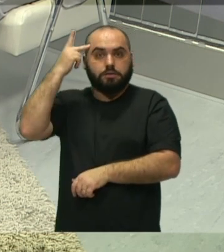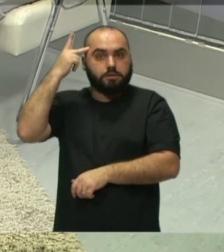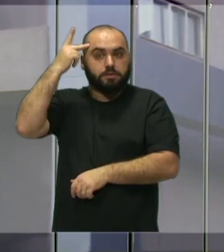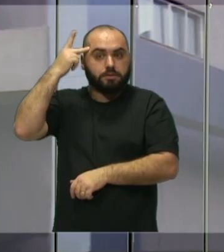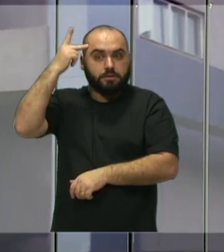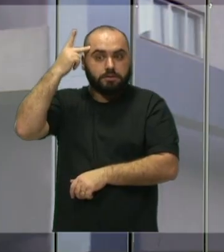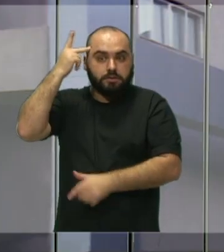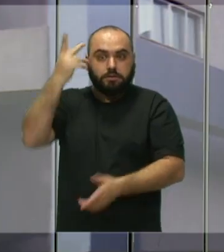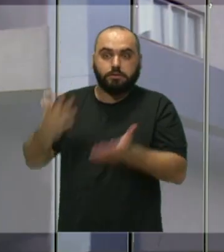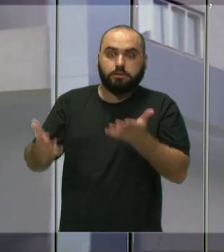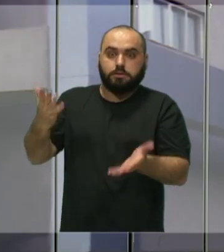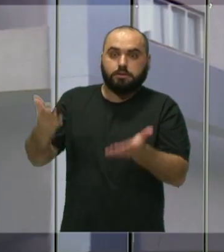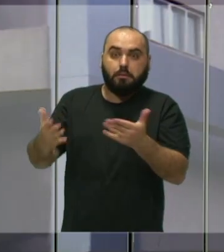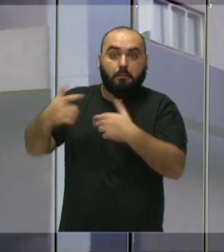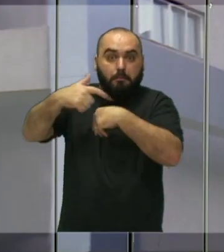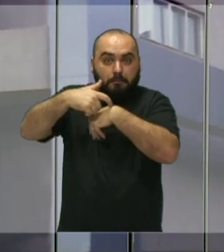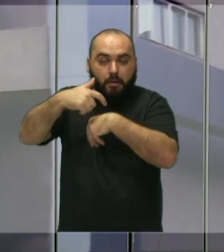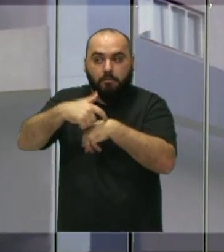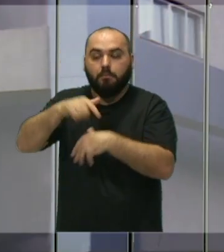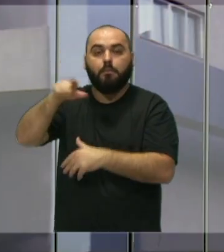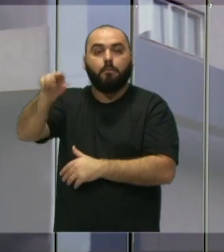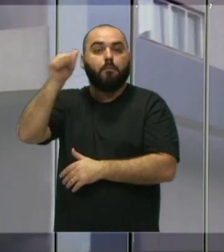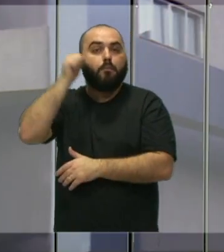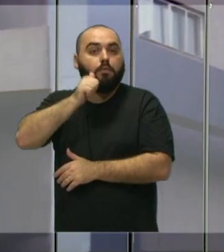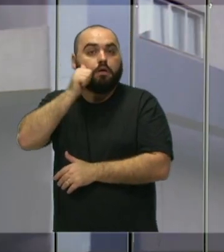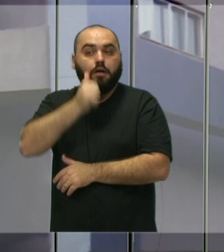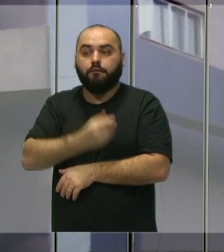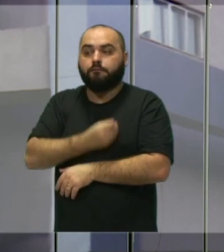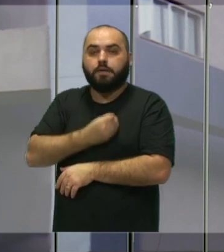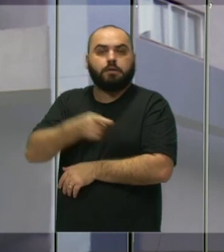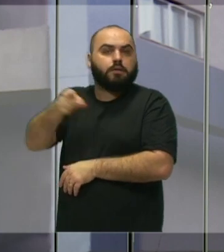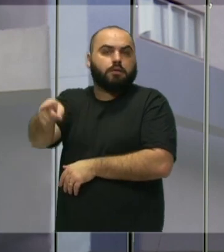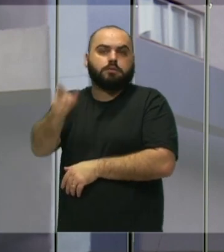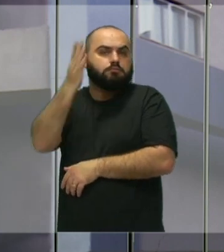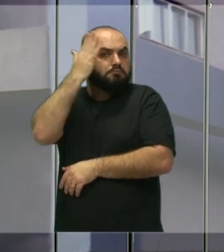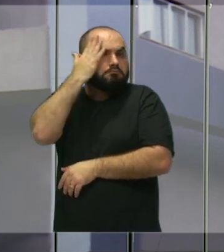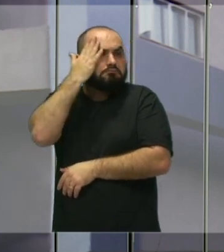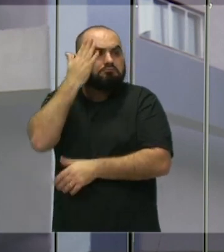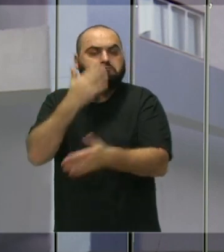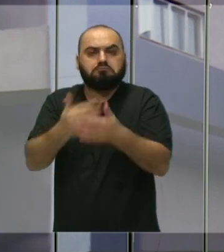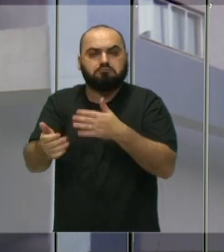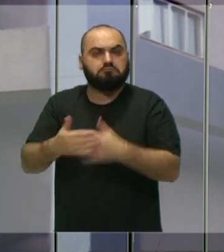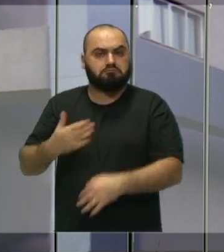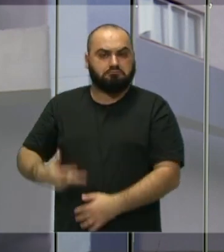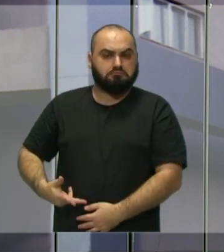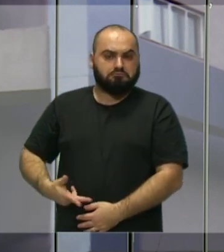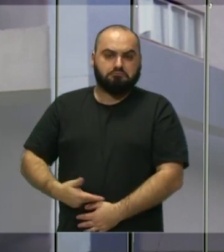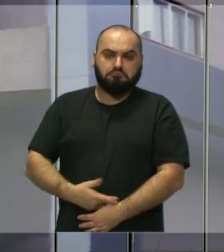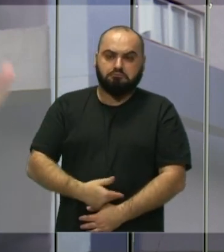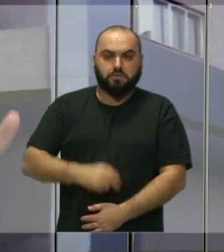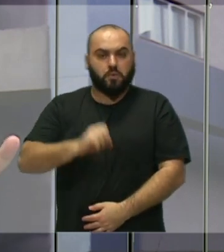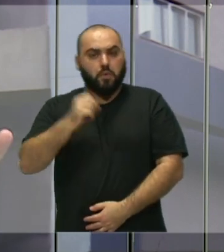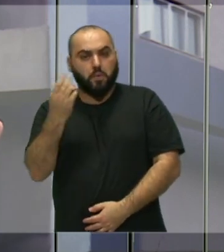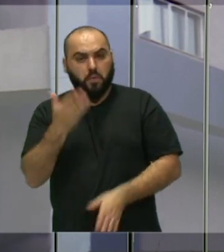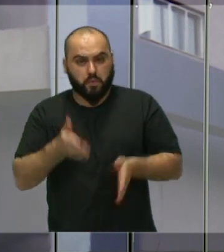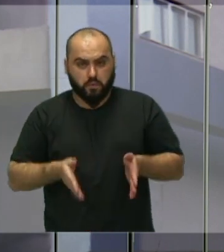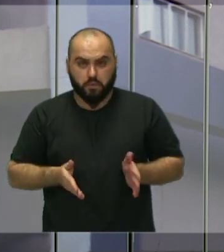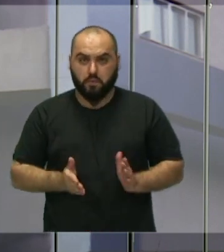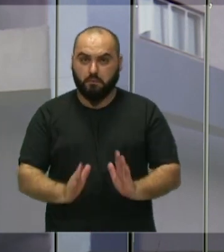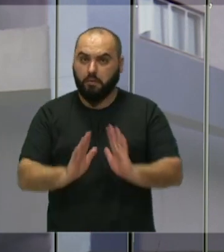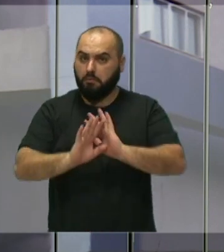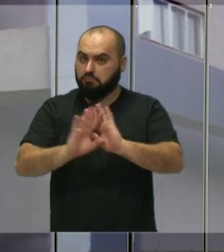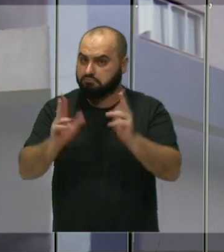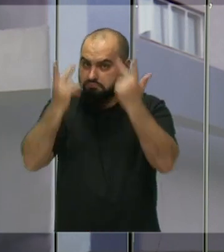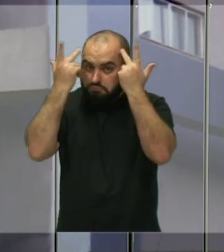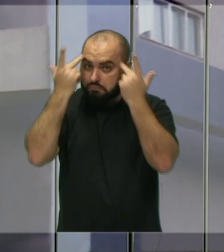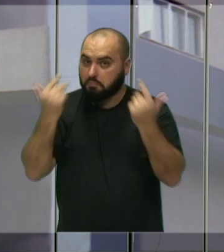psicológico, naquele momento em que ela está ali, seja através de cesárea, repito, ou de parto normal,